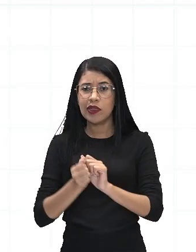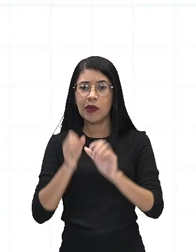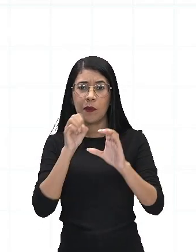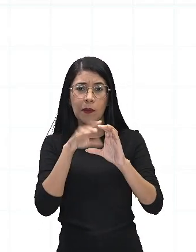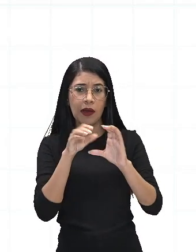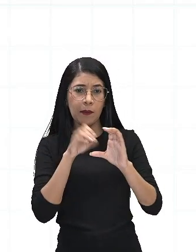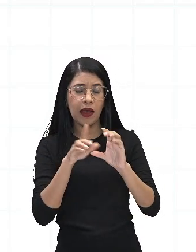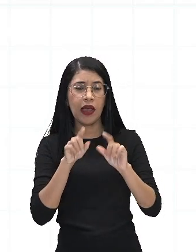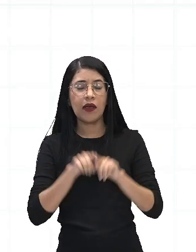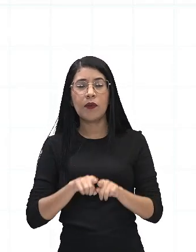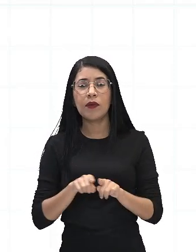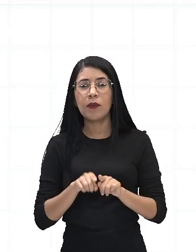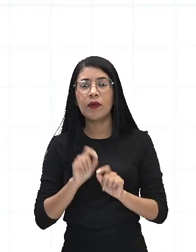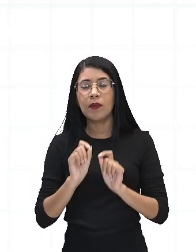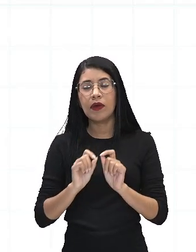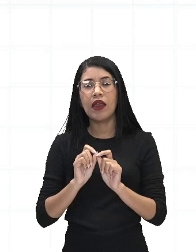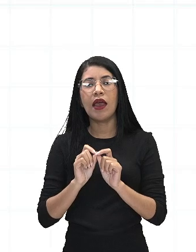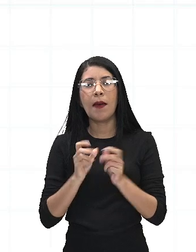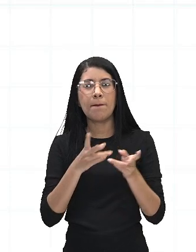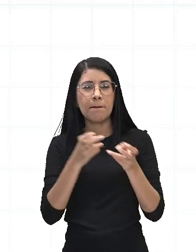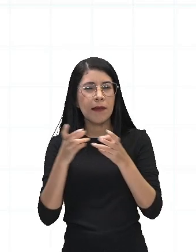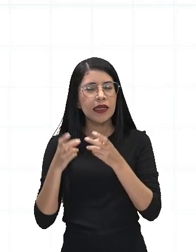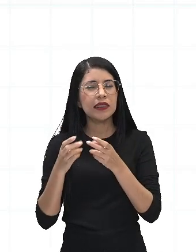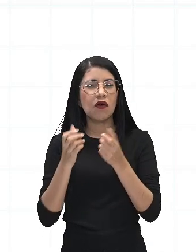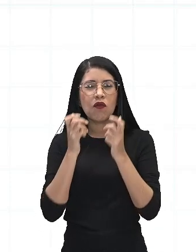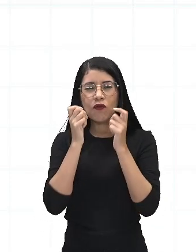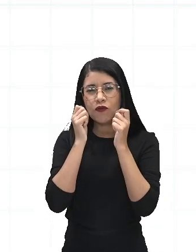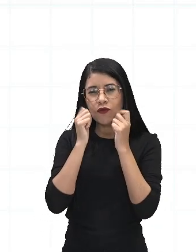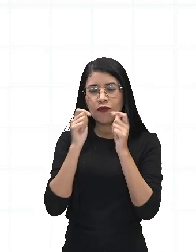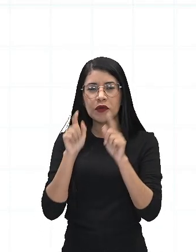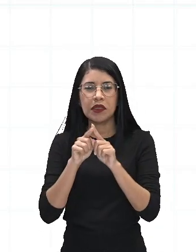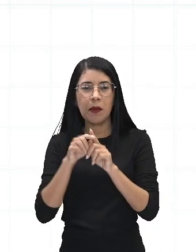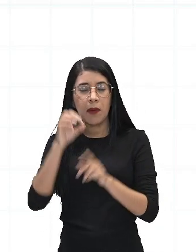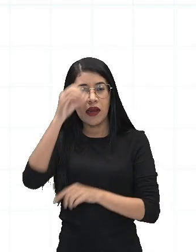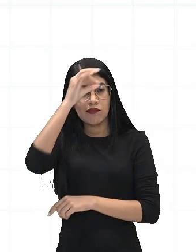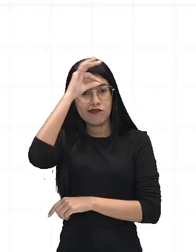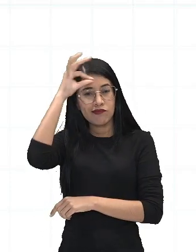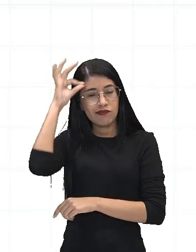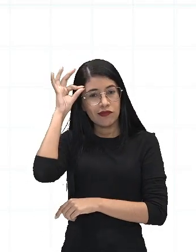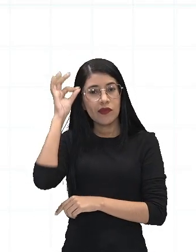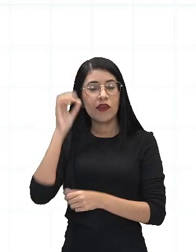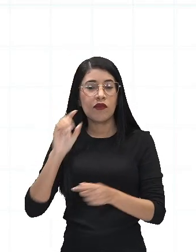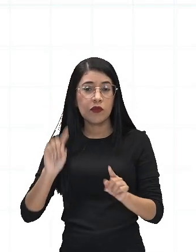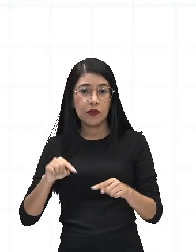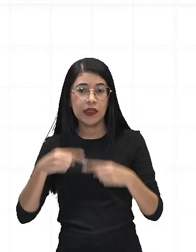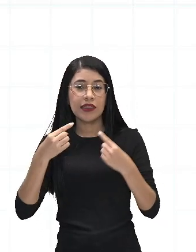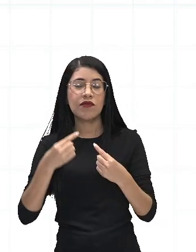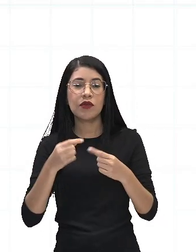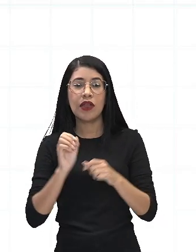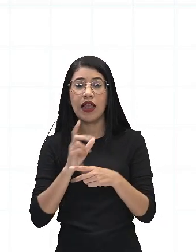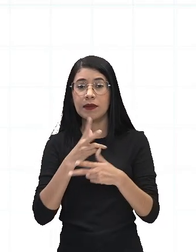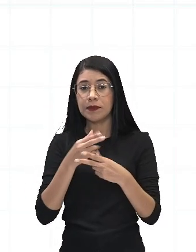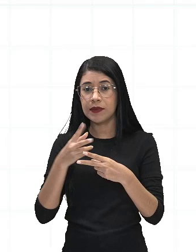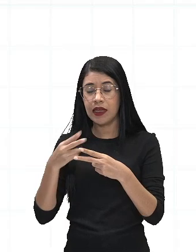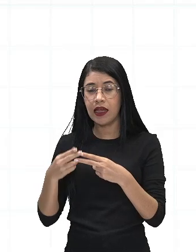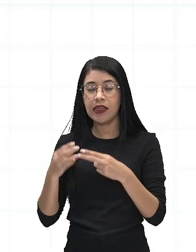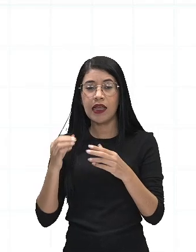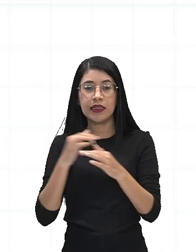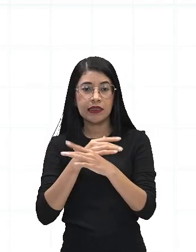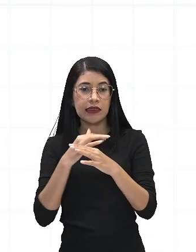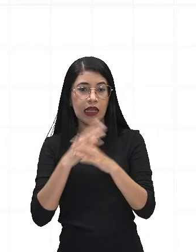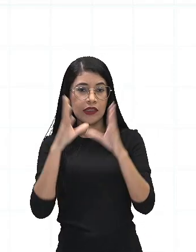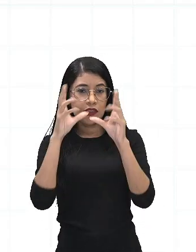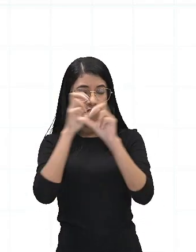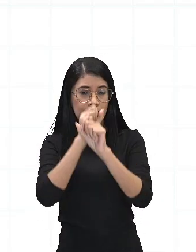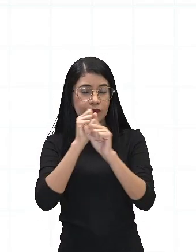visão ingênua e fofa foi finalmente desafiada na série Cidade Invisível, história de Rafael